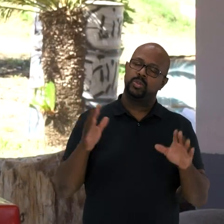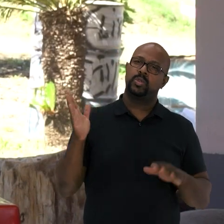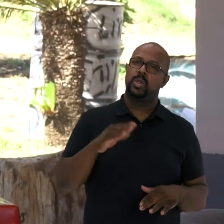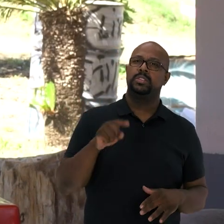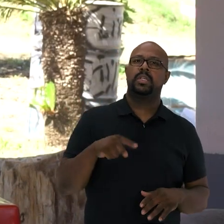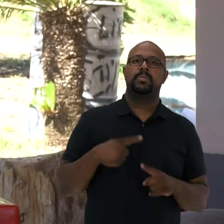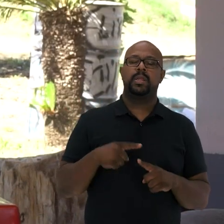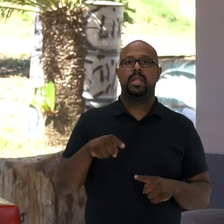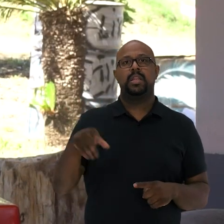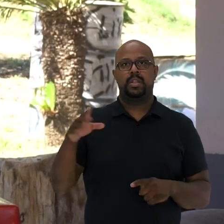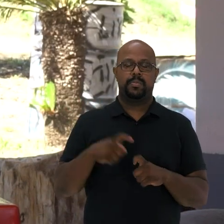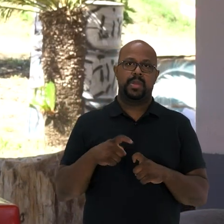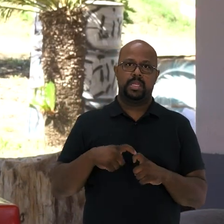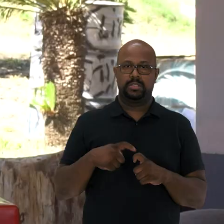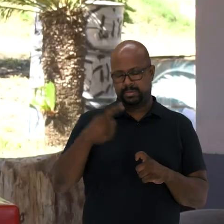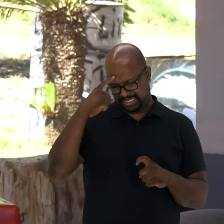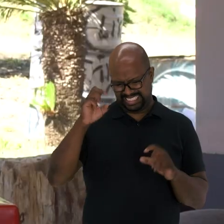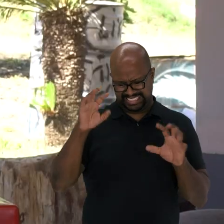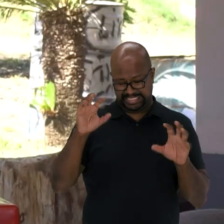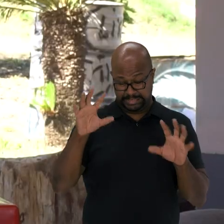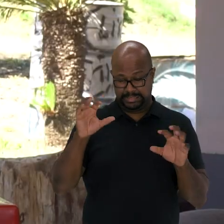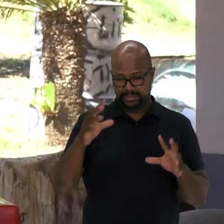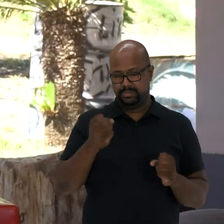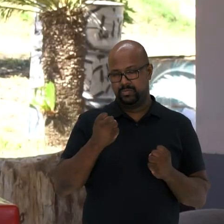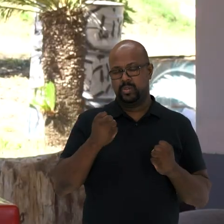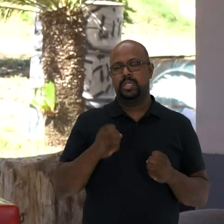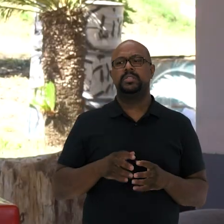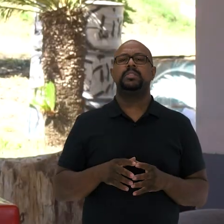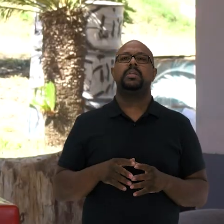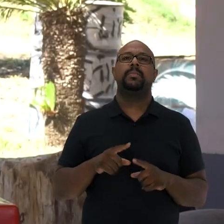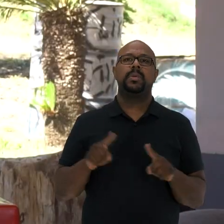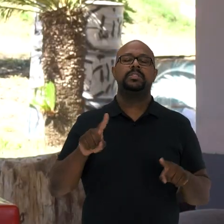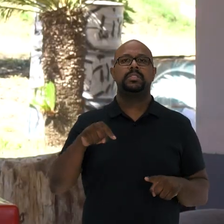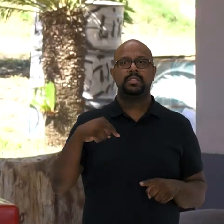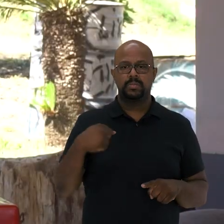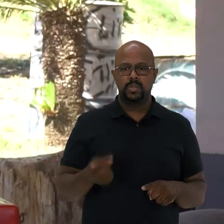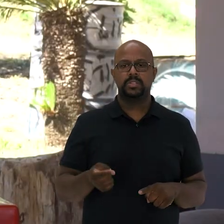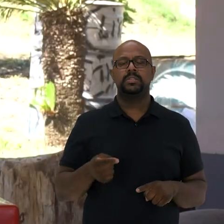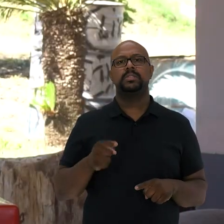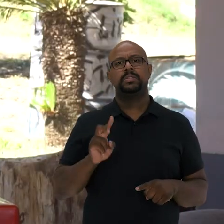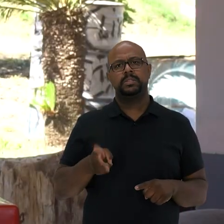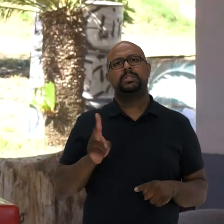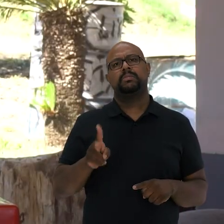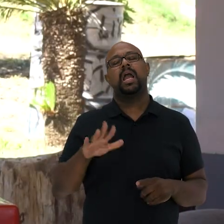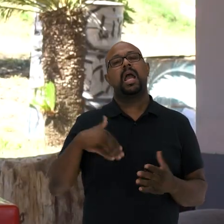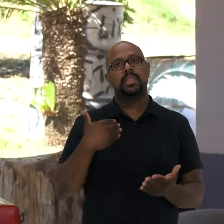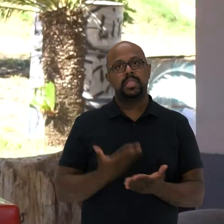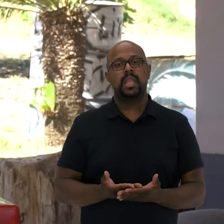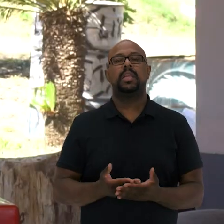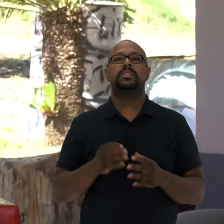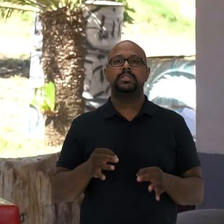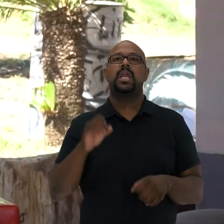ele para ele ir no médico por causa da dor de cabeça que ele sentia, né? Mas aí depois disso continuamos indo lá até